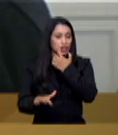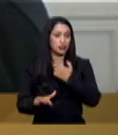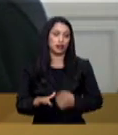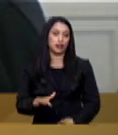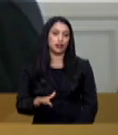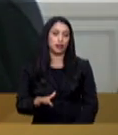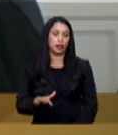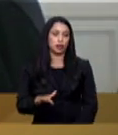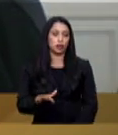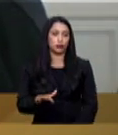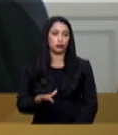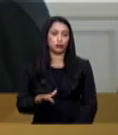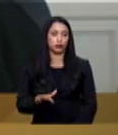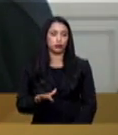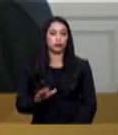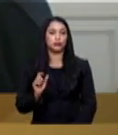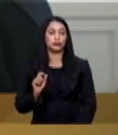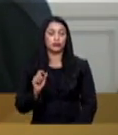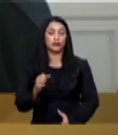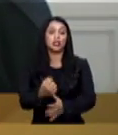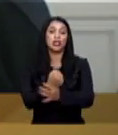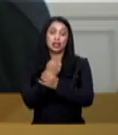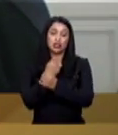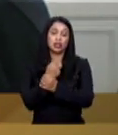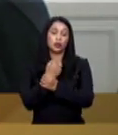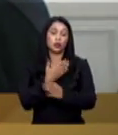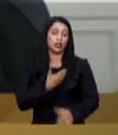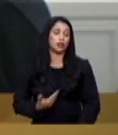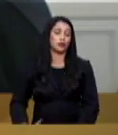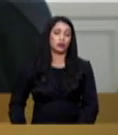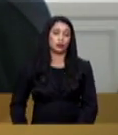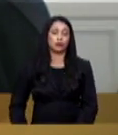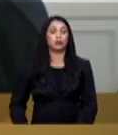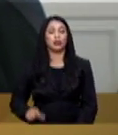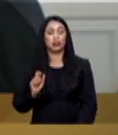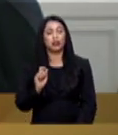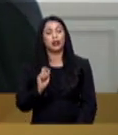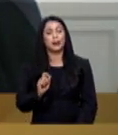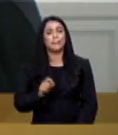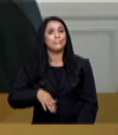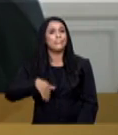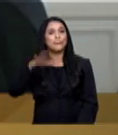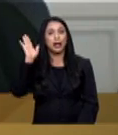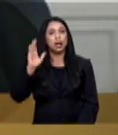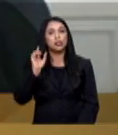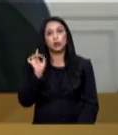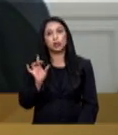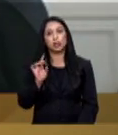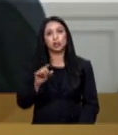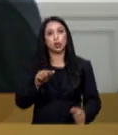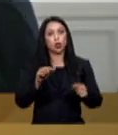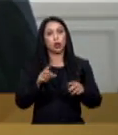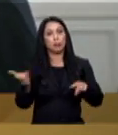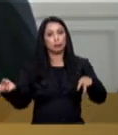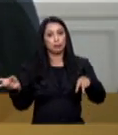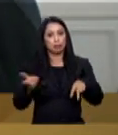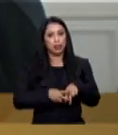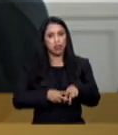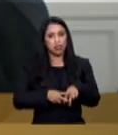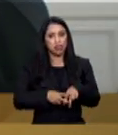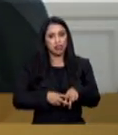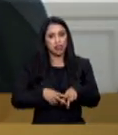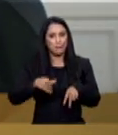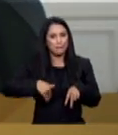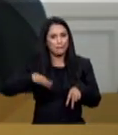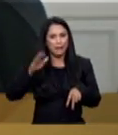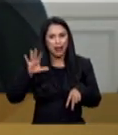de toda a cadeia ligada à segurança pública, muito mais do que as penitenciárias, muito